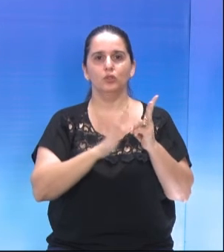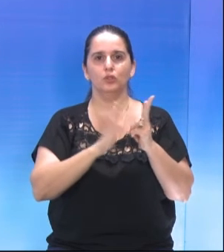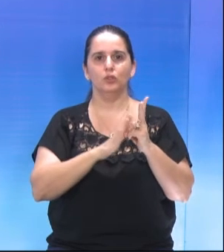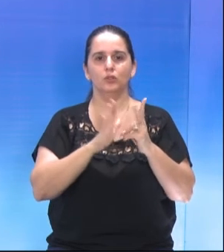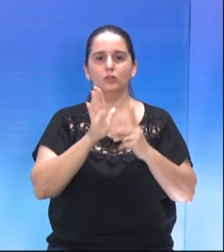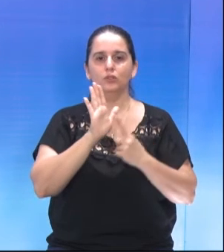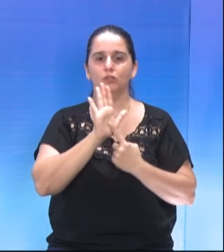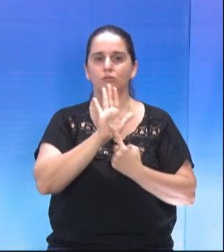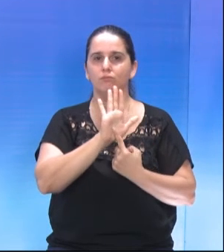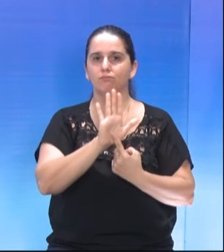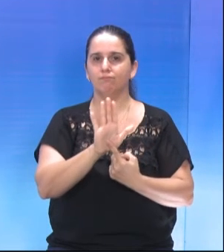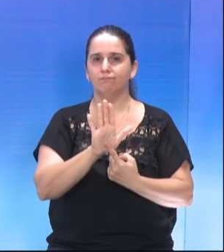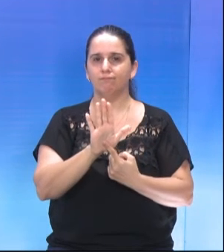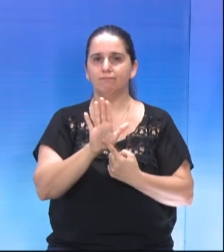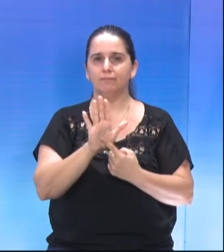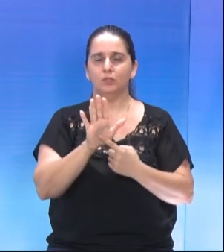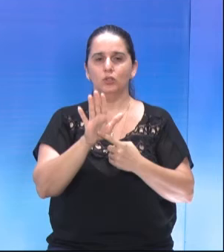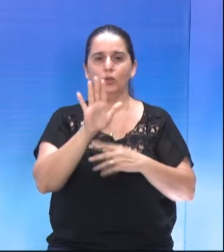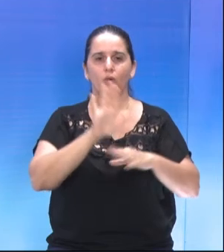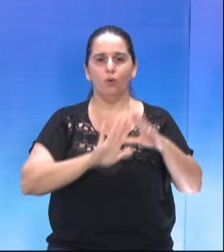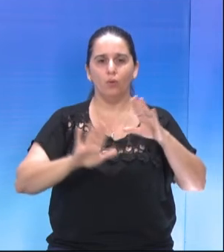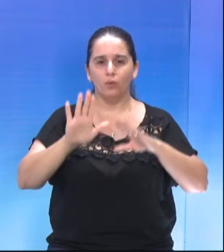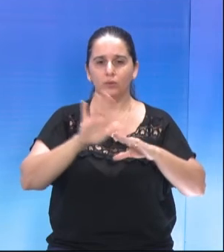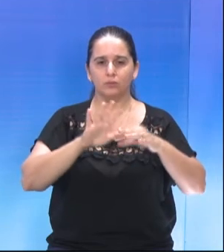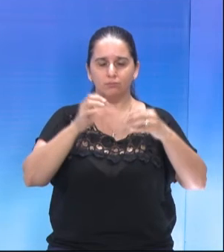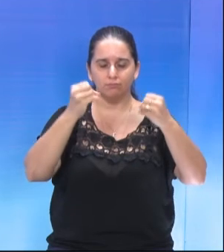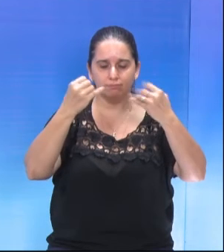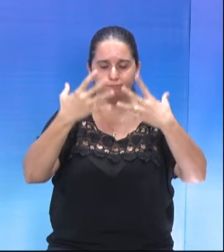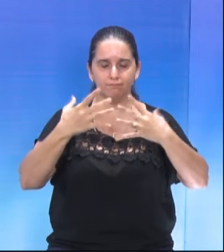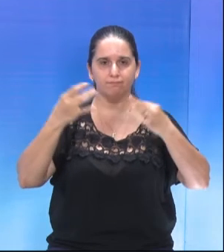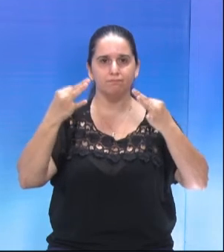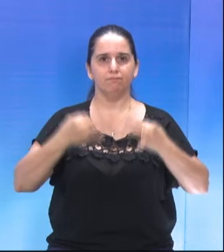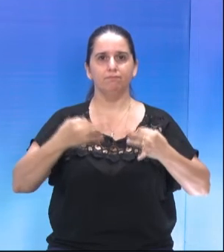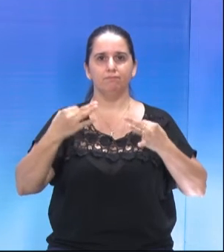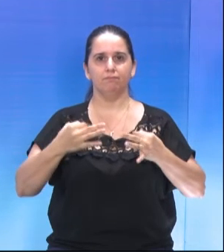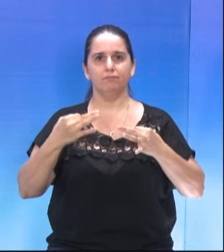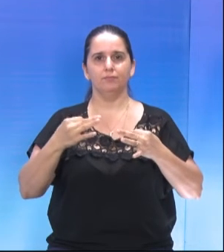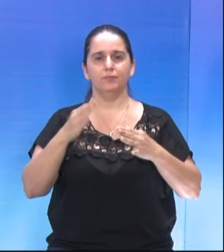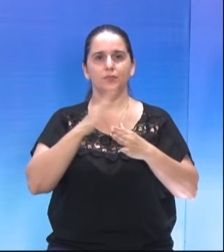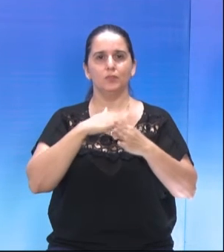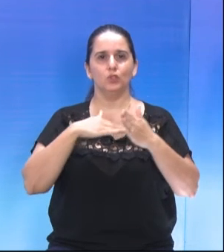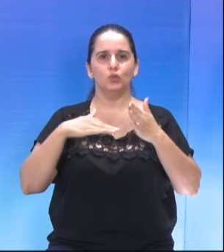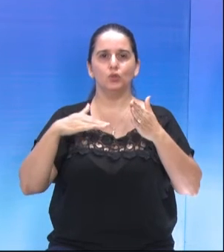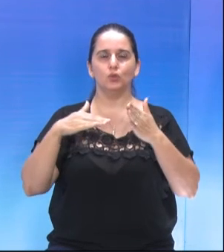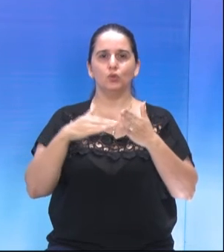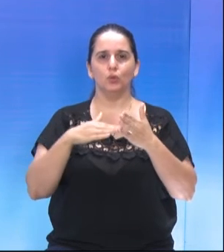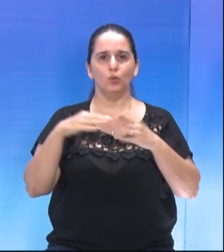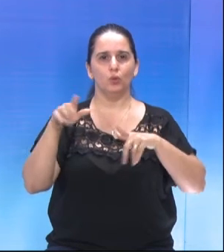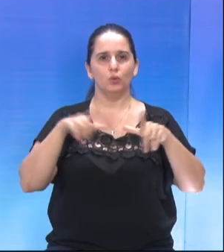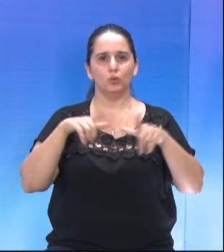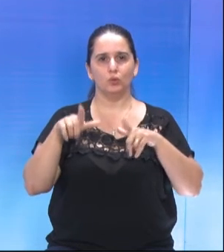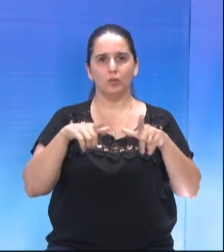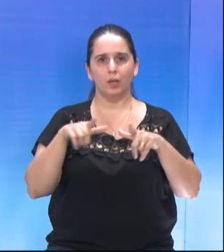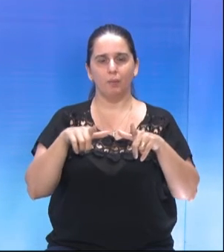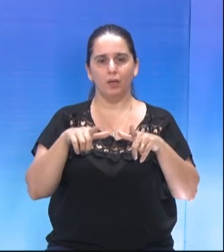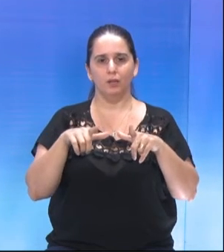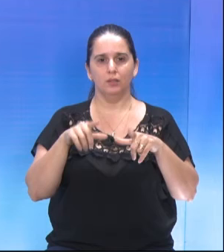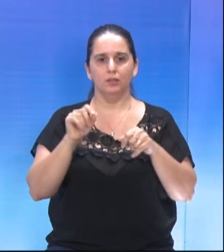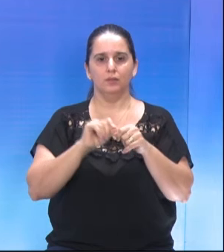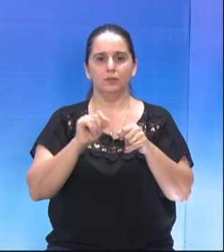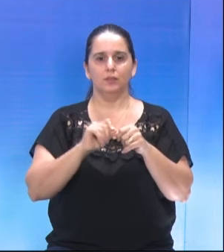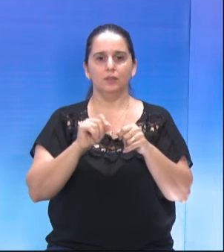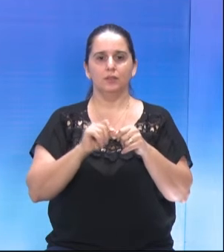tinha um trabalho esmero, que fazia com muita dedicação. E todo o seu trabalho de cerâmica, os trabalhos que eles